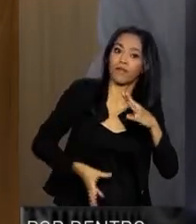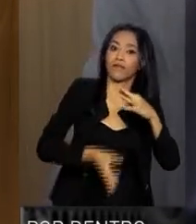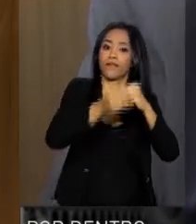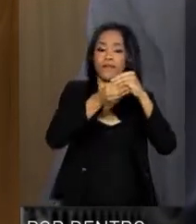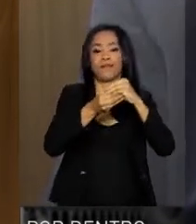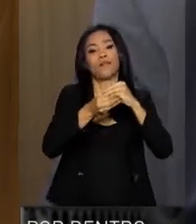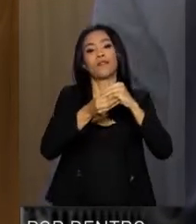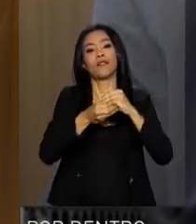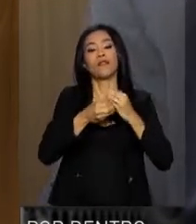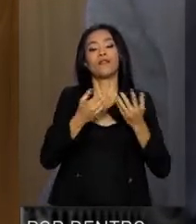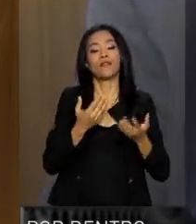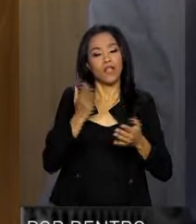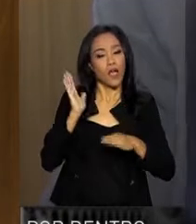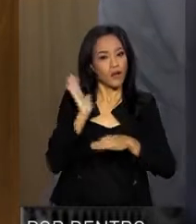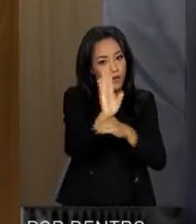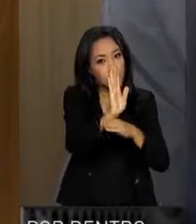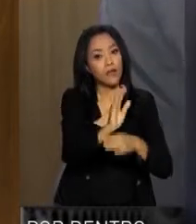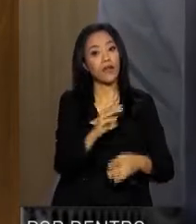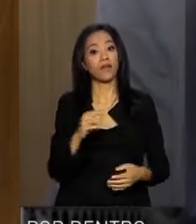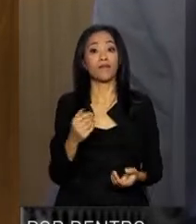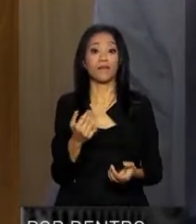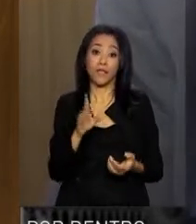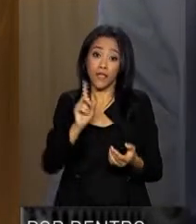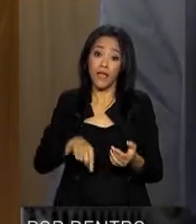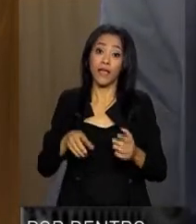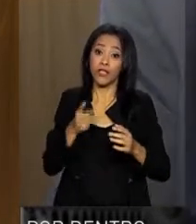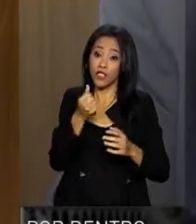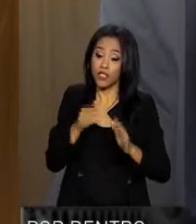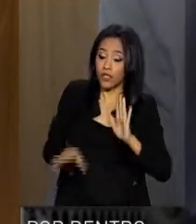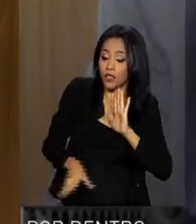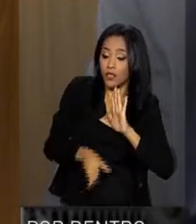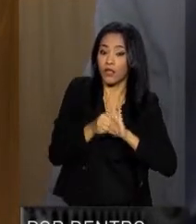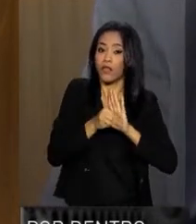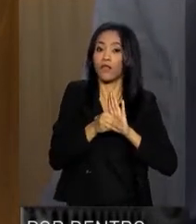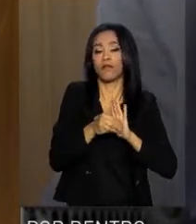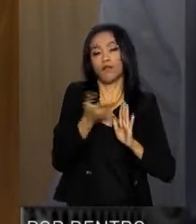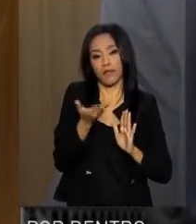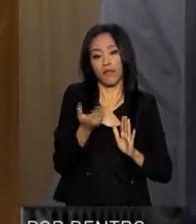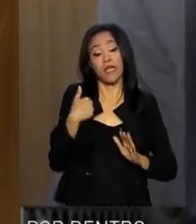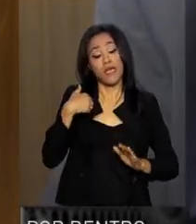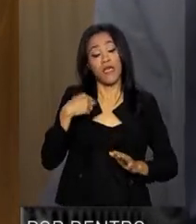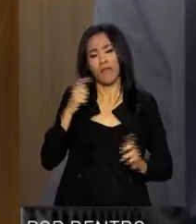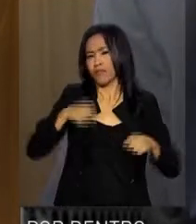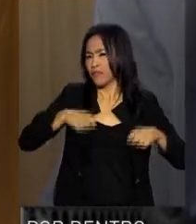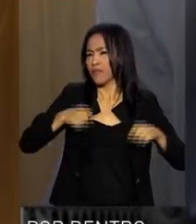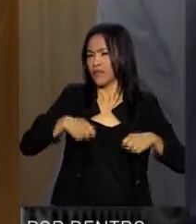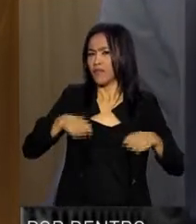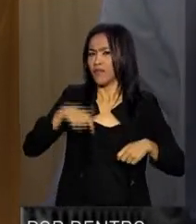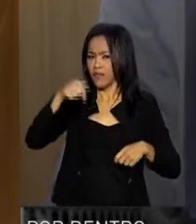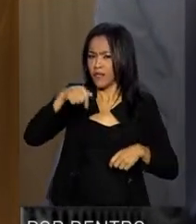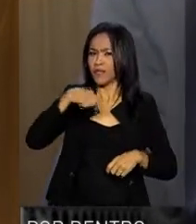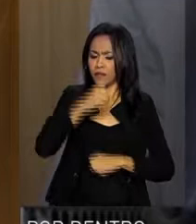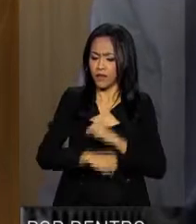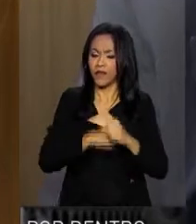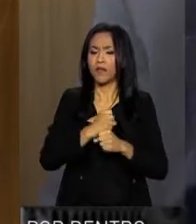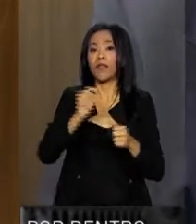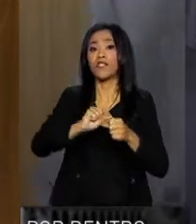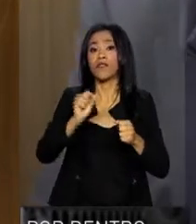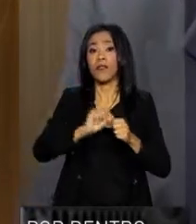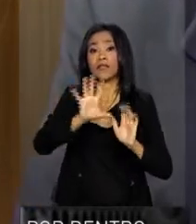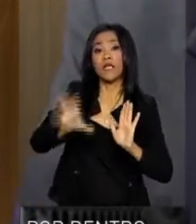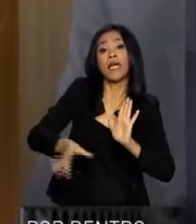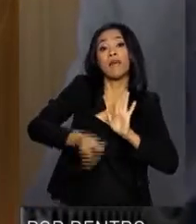de emendas e eu tenho falado e é bem possível que nesse ano a gente faça emendas para o ano que vem da